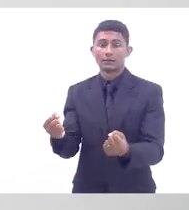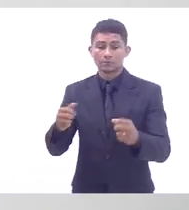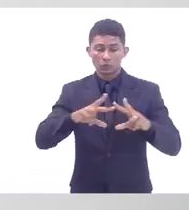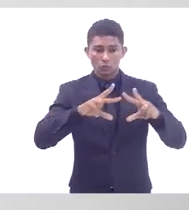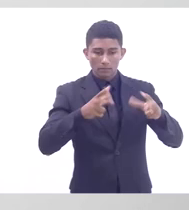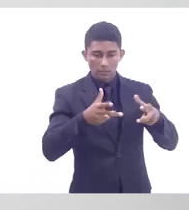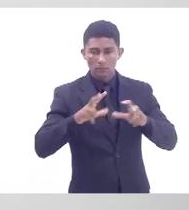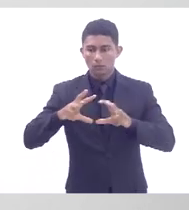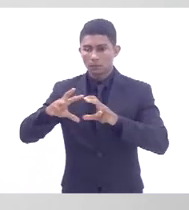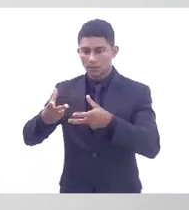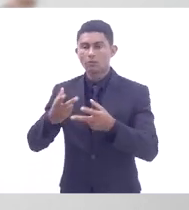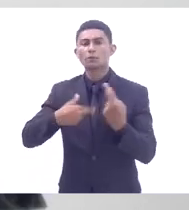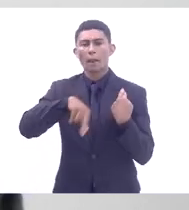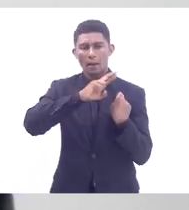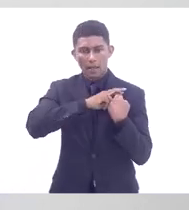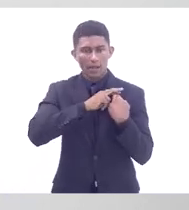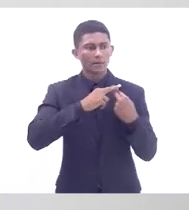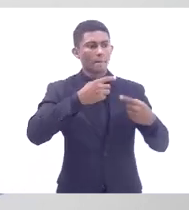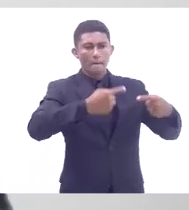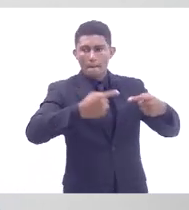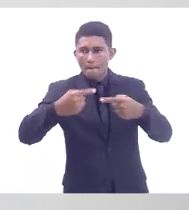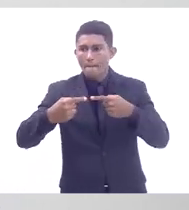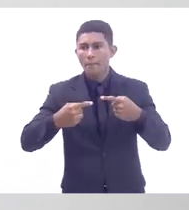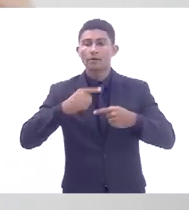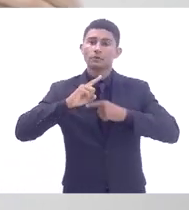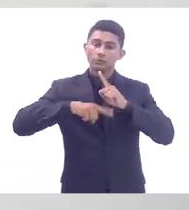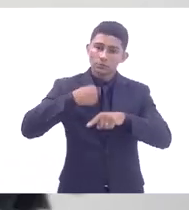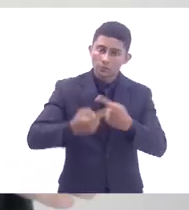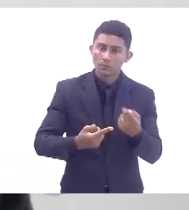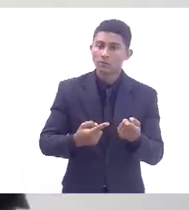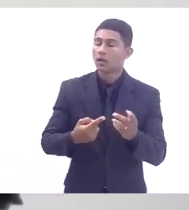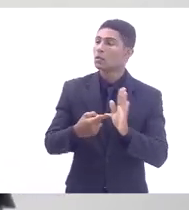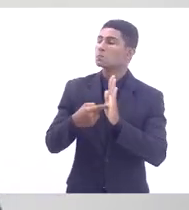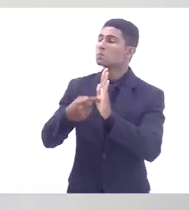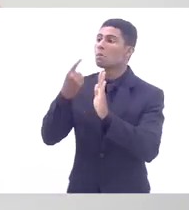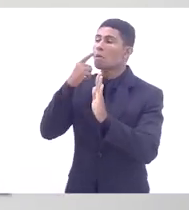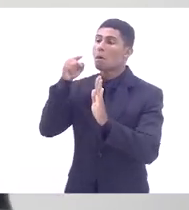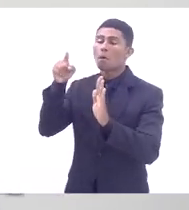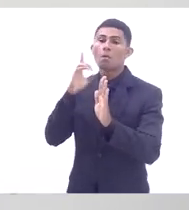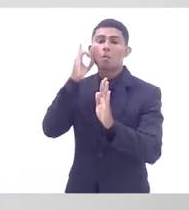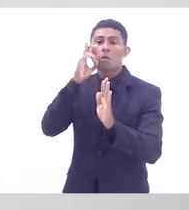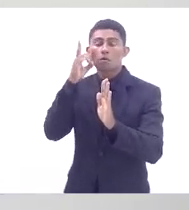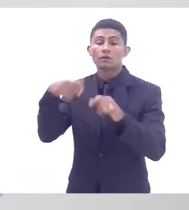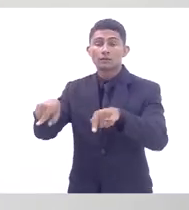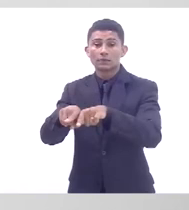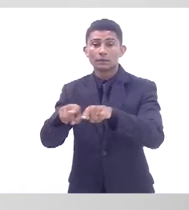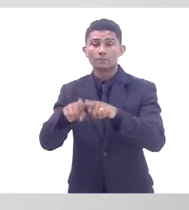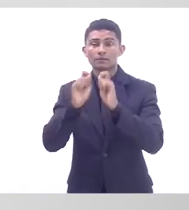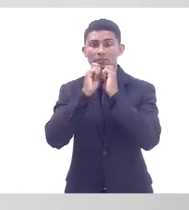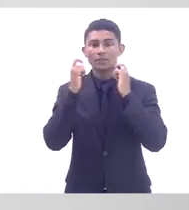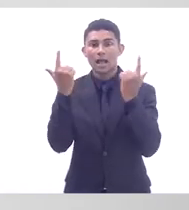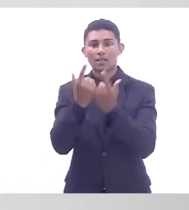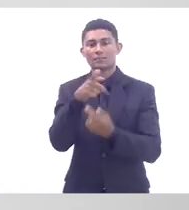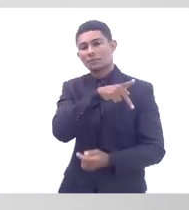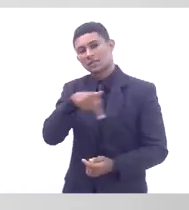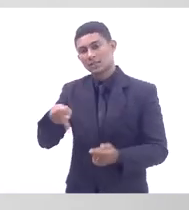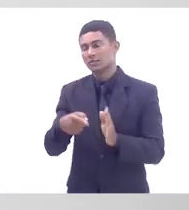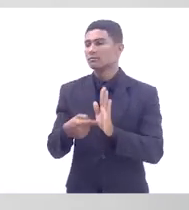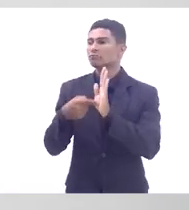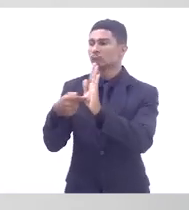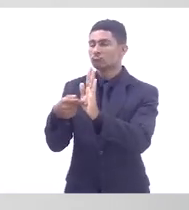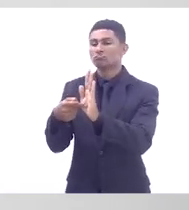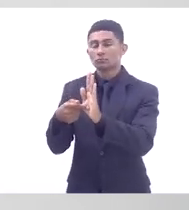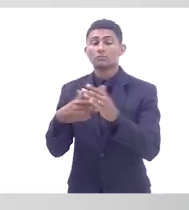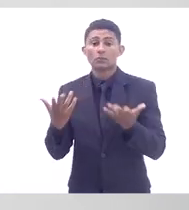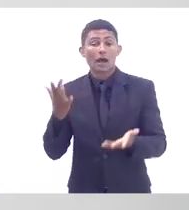de fazer esse debate e levar uma posição para o próprio autor para a presidência da alerj para as demais comissões mas eu acho importante a